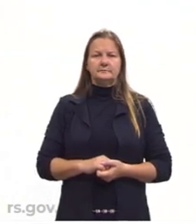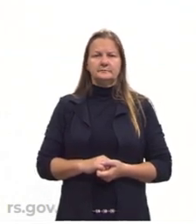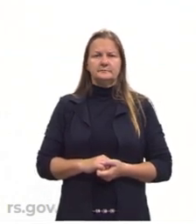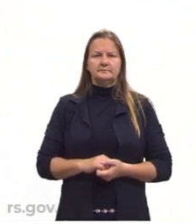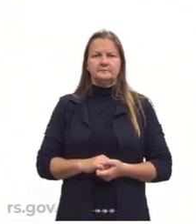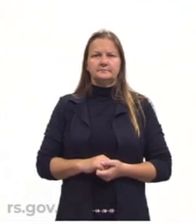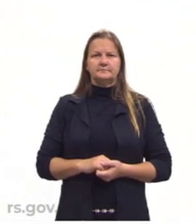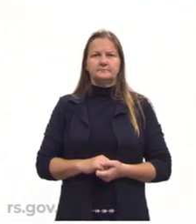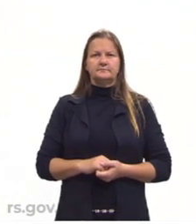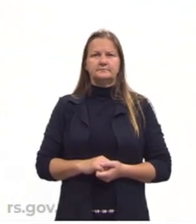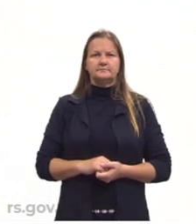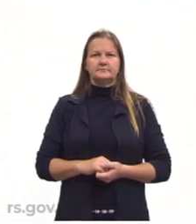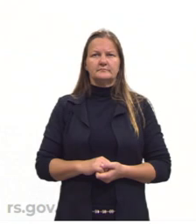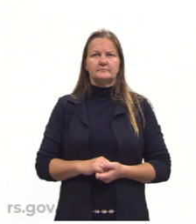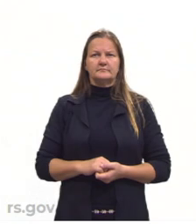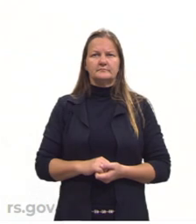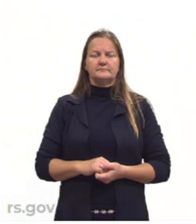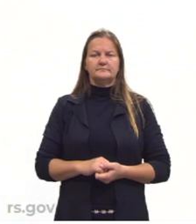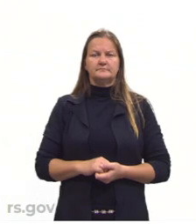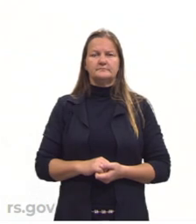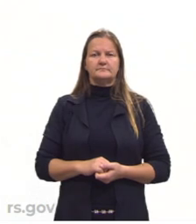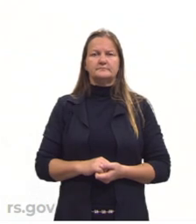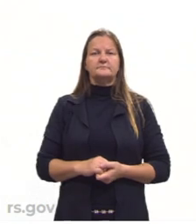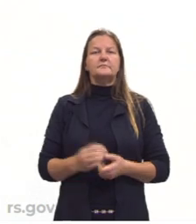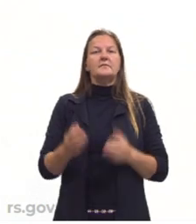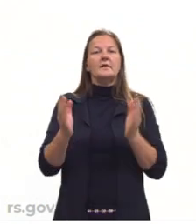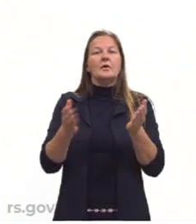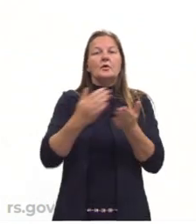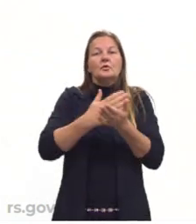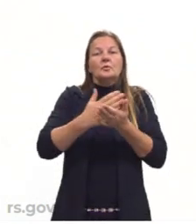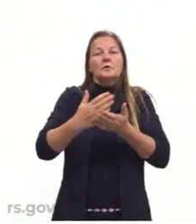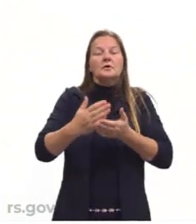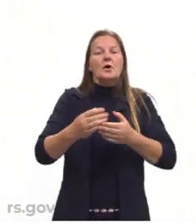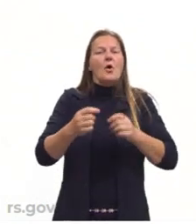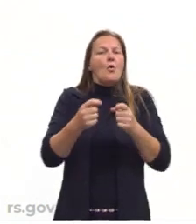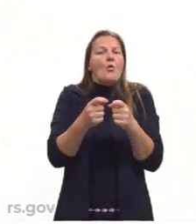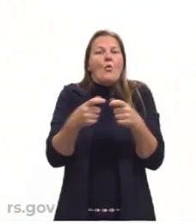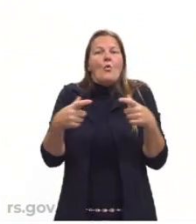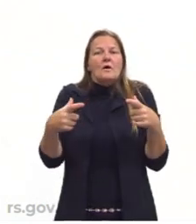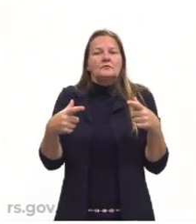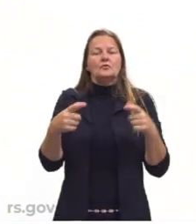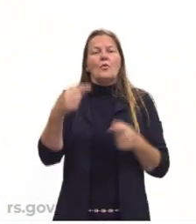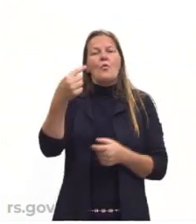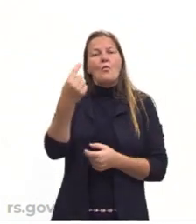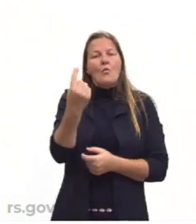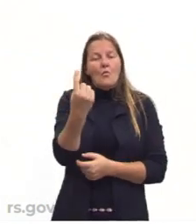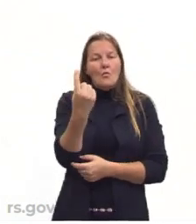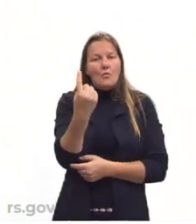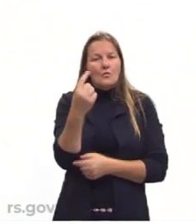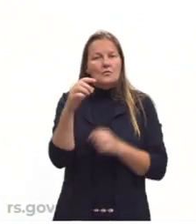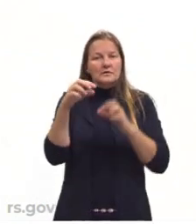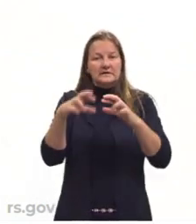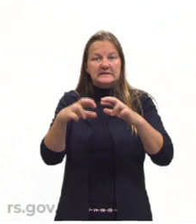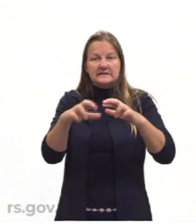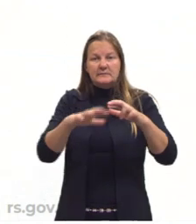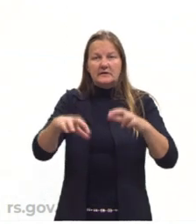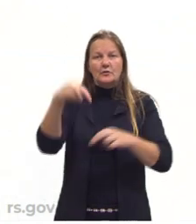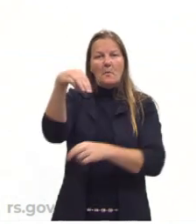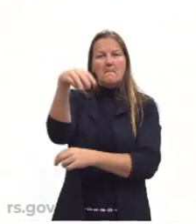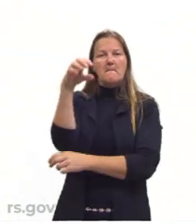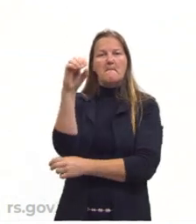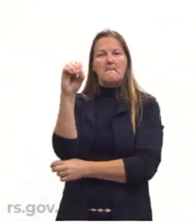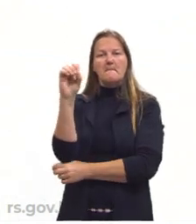então mais uma aqui E aí Nós entramos no tamanho do módulo Rural tá Nós entramos o tamanho